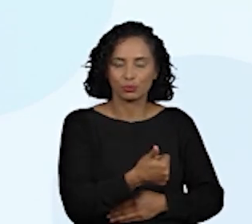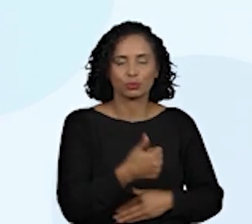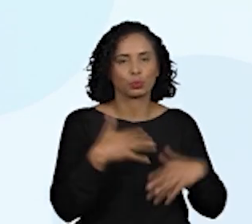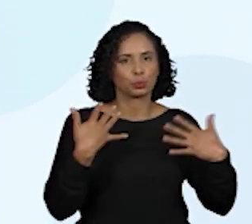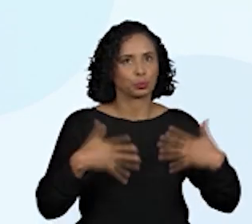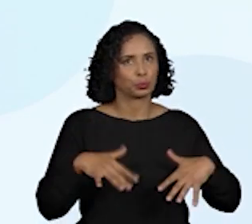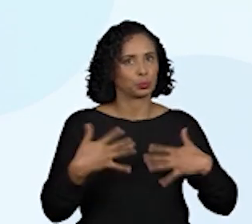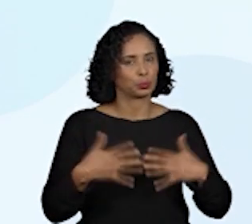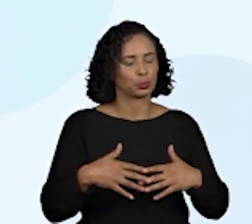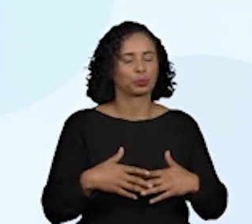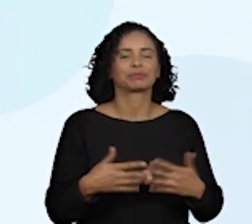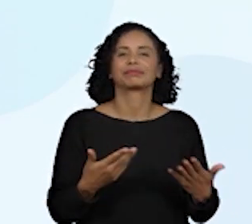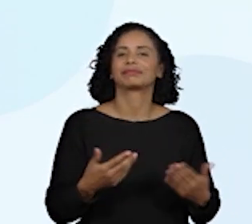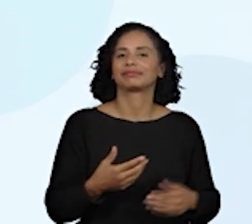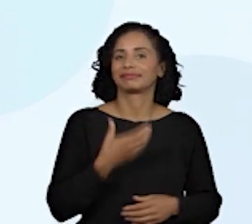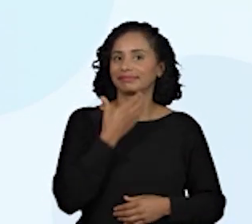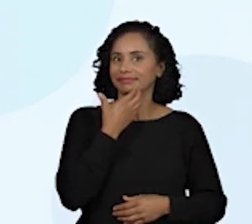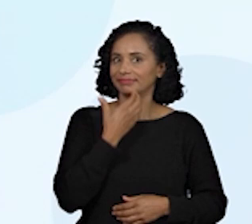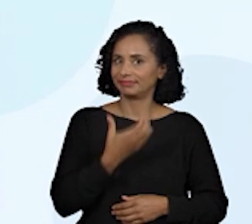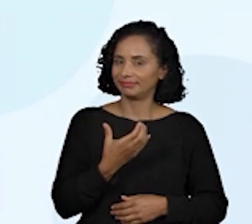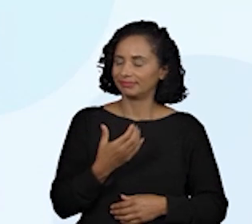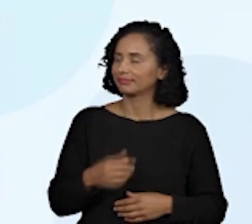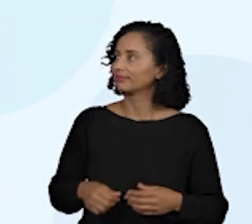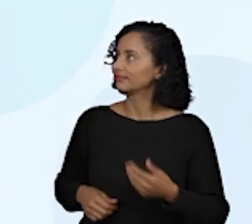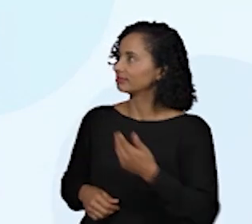Dezembro de